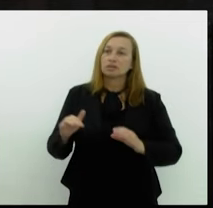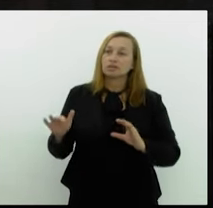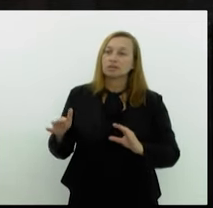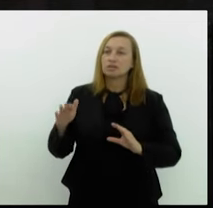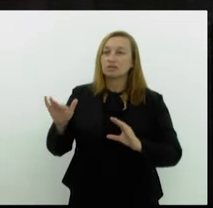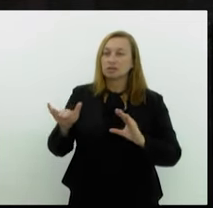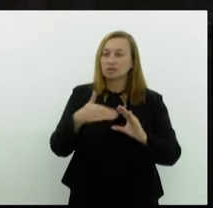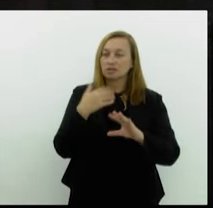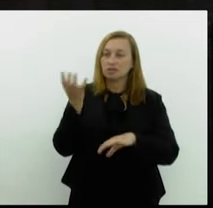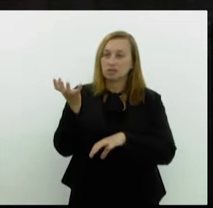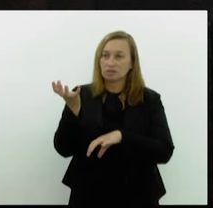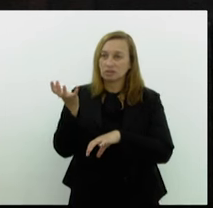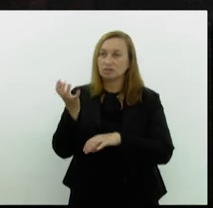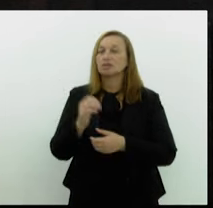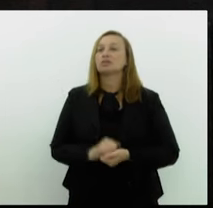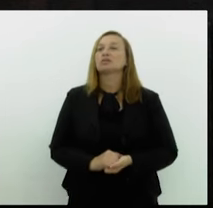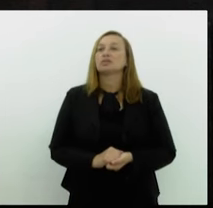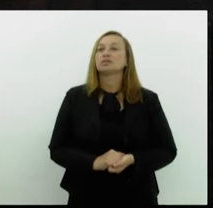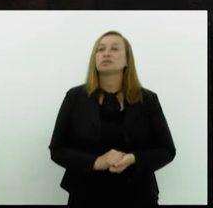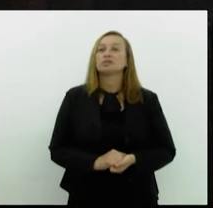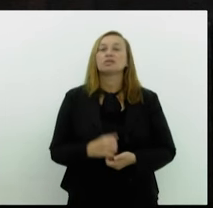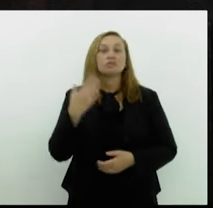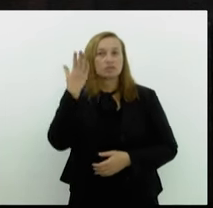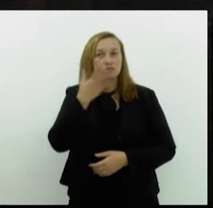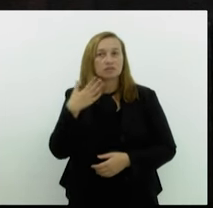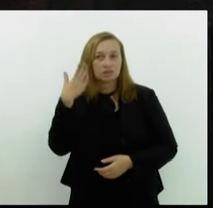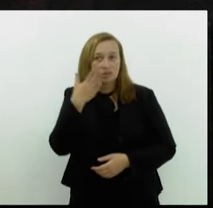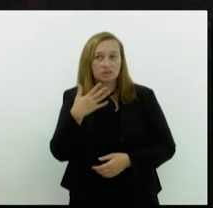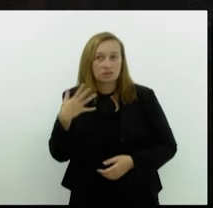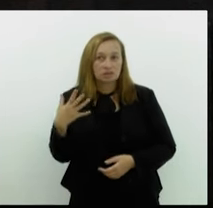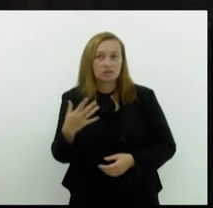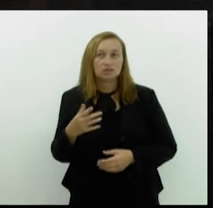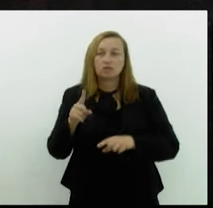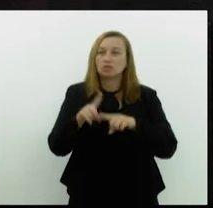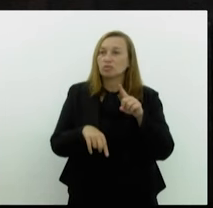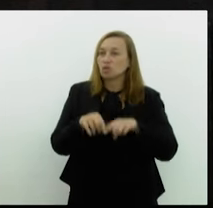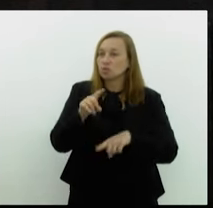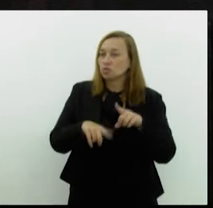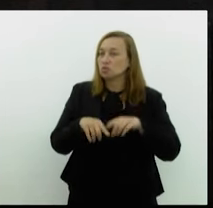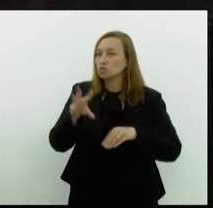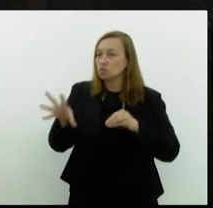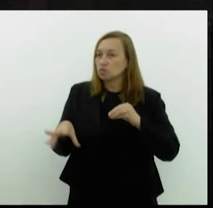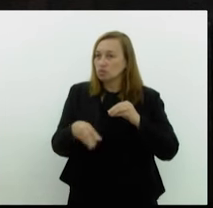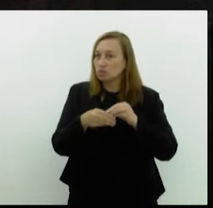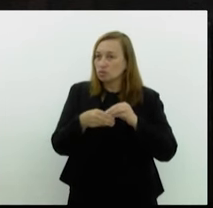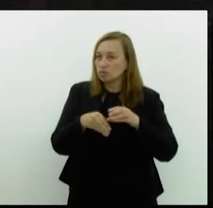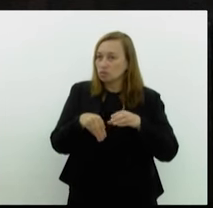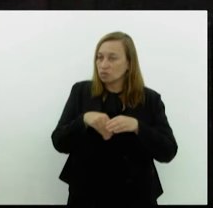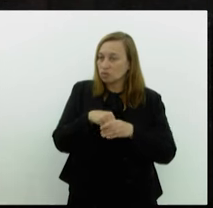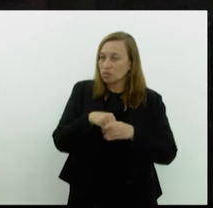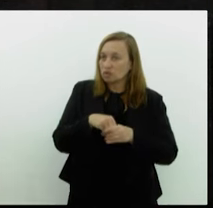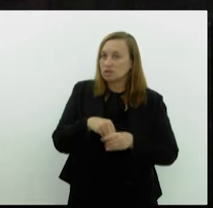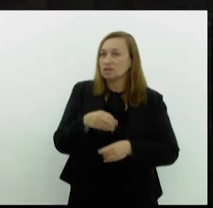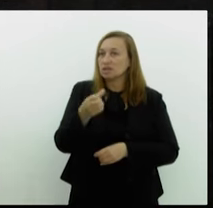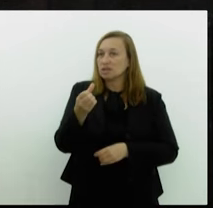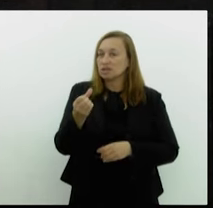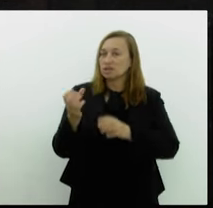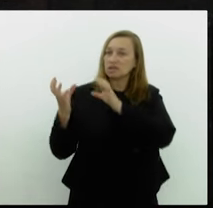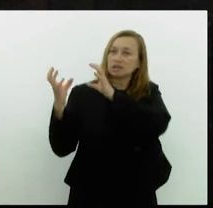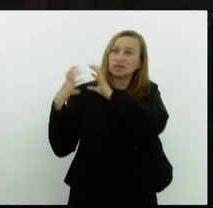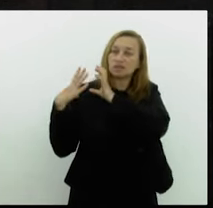Congresso Nacional, tem a mensagem dos produtos que serão inclusos na cesta básica.